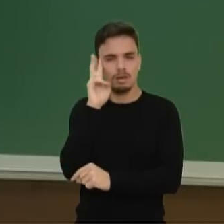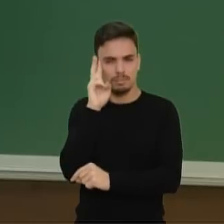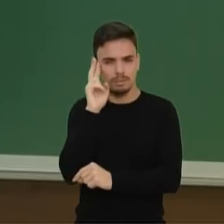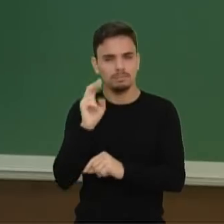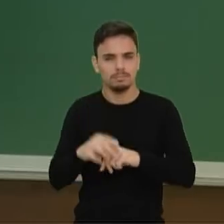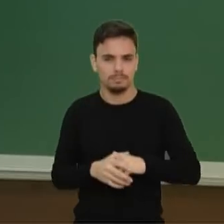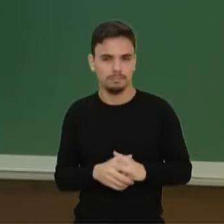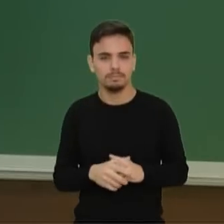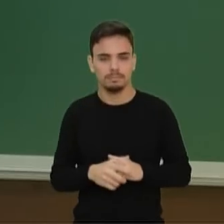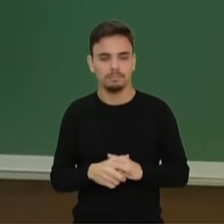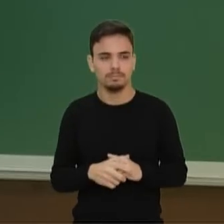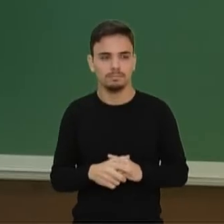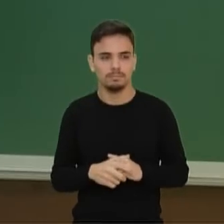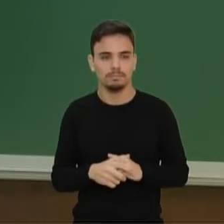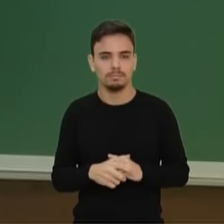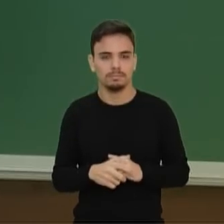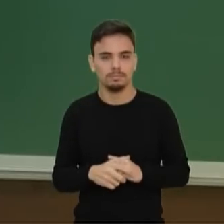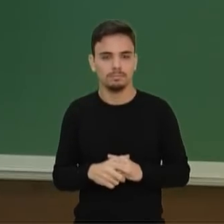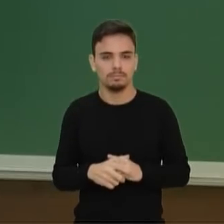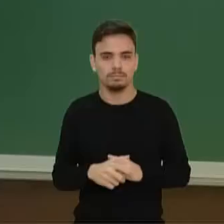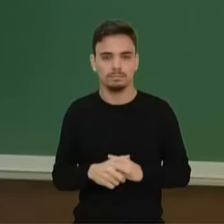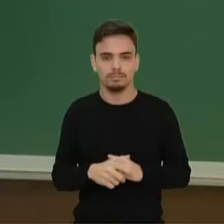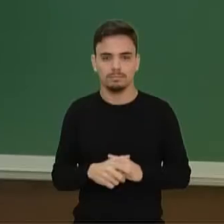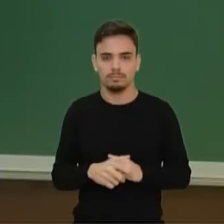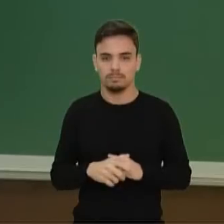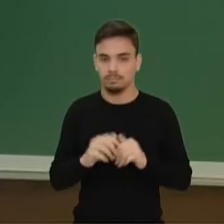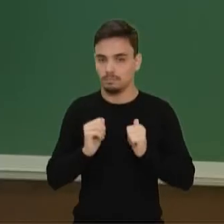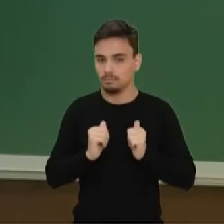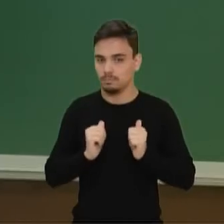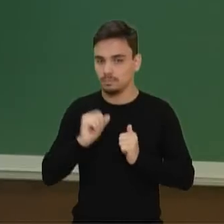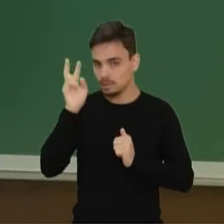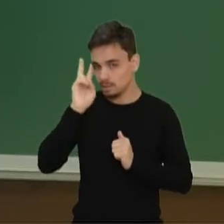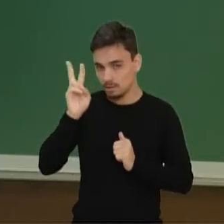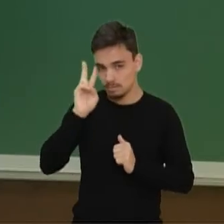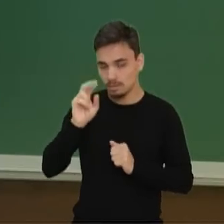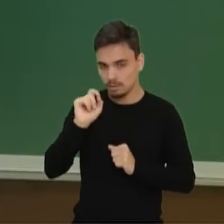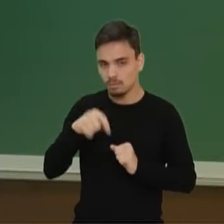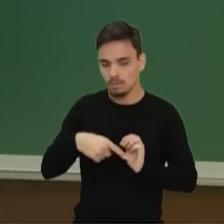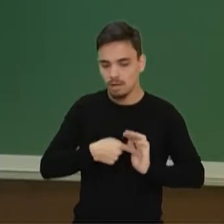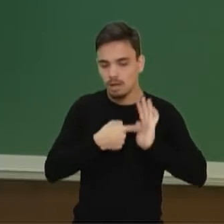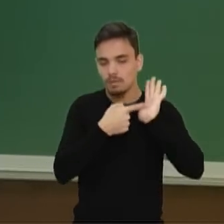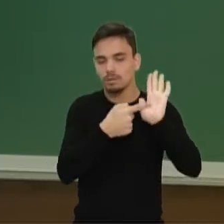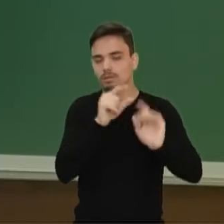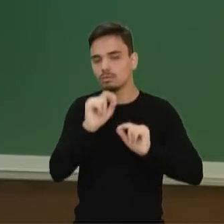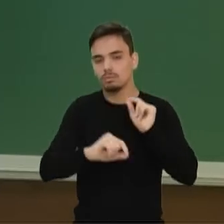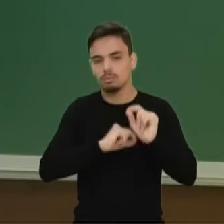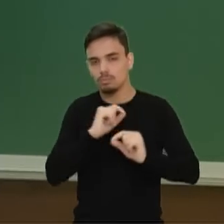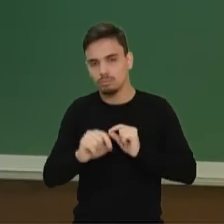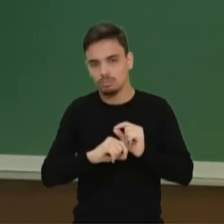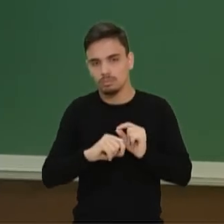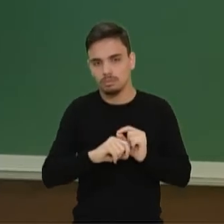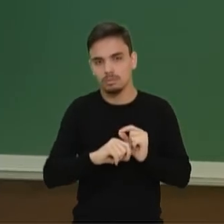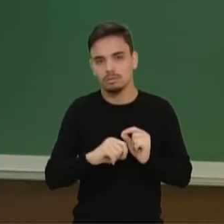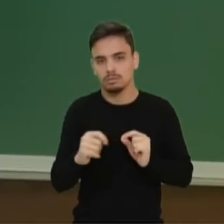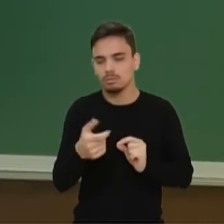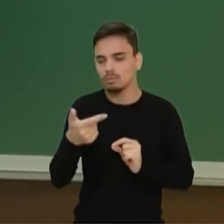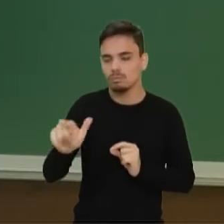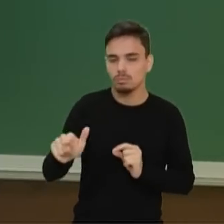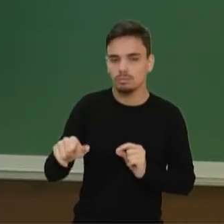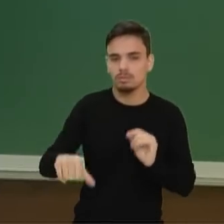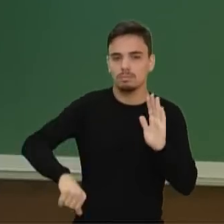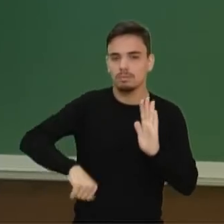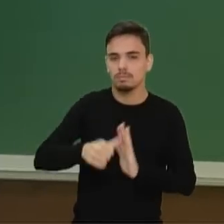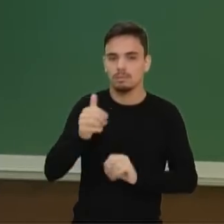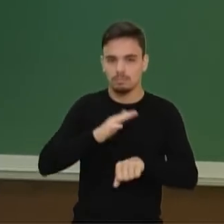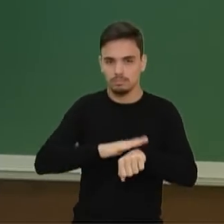e passamos para o lugar do sujeito, isso na passiva? Então, nós estamos evidenciando ali, né, um ou outro no primeiro